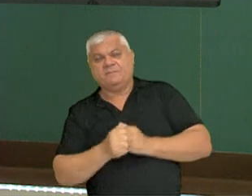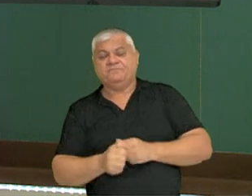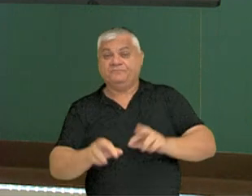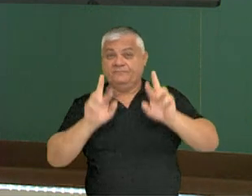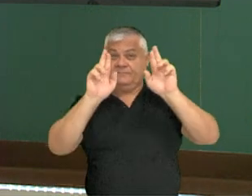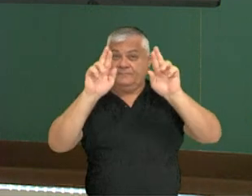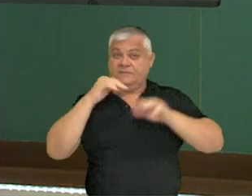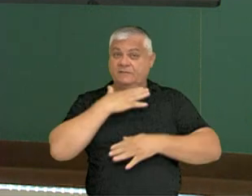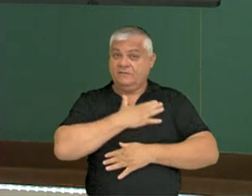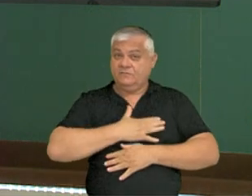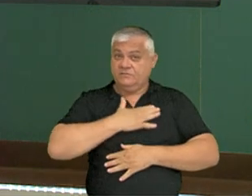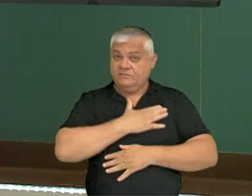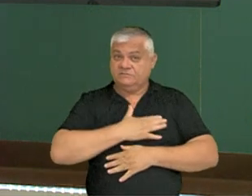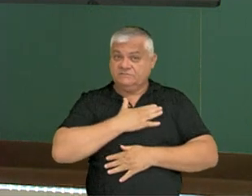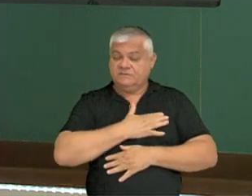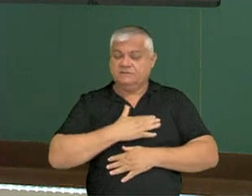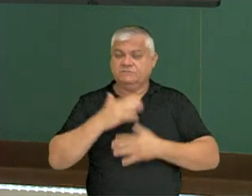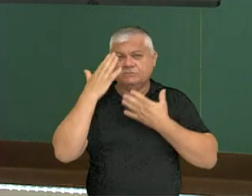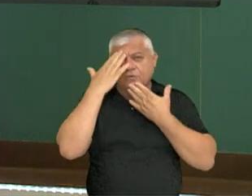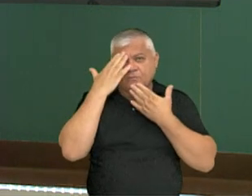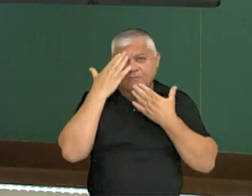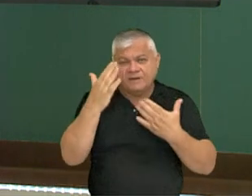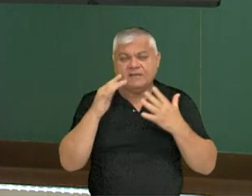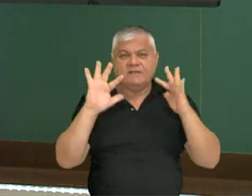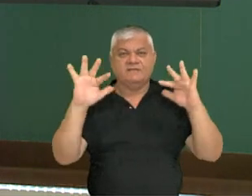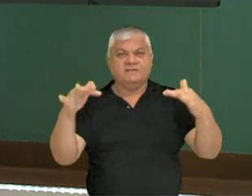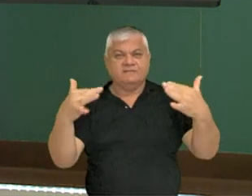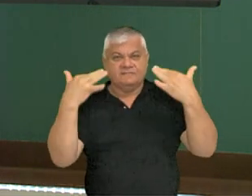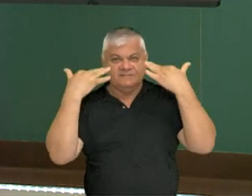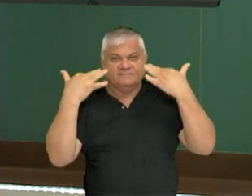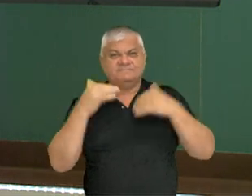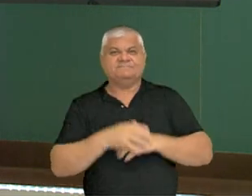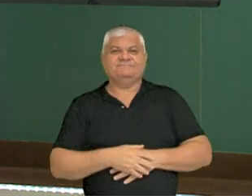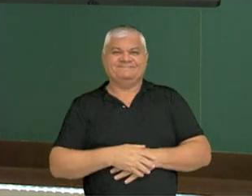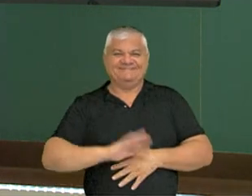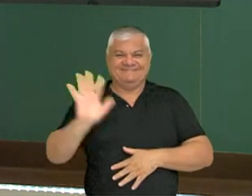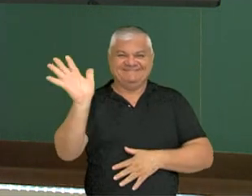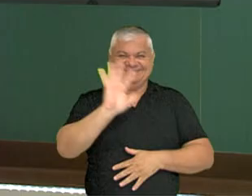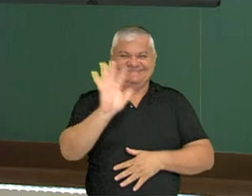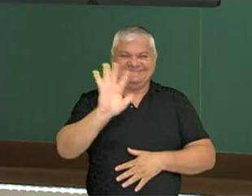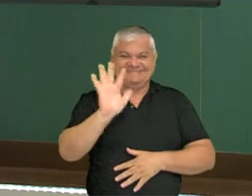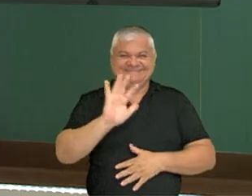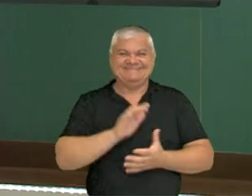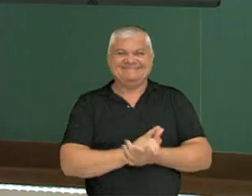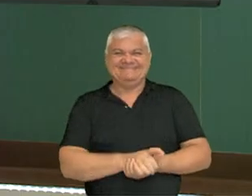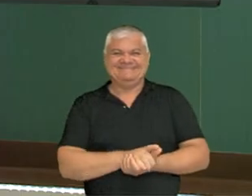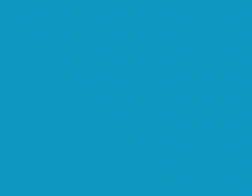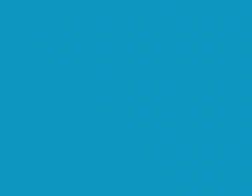gostado dessa aula, agradeço a sua atenção e até mais!